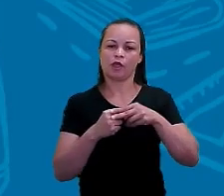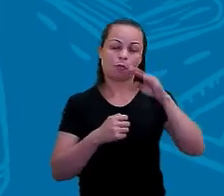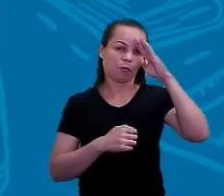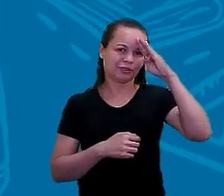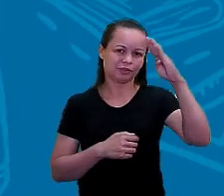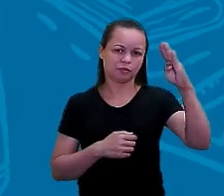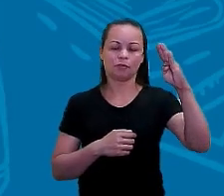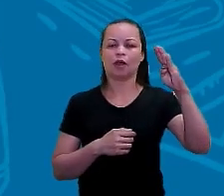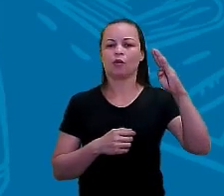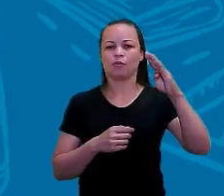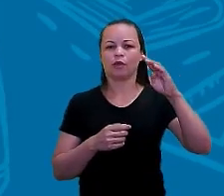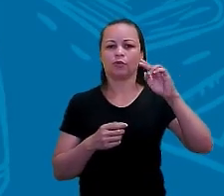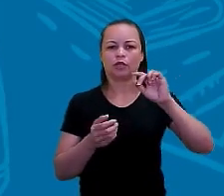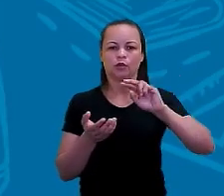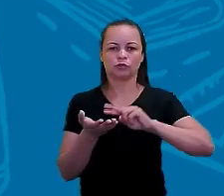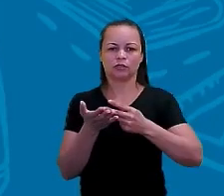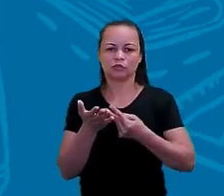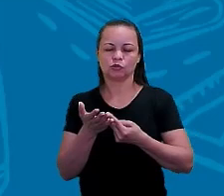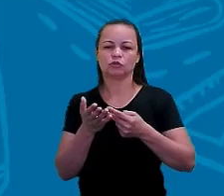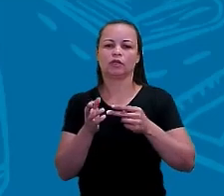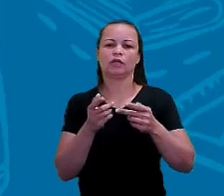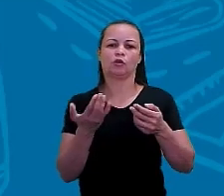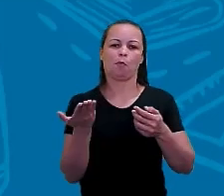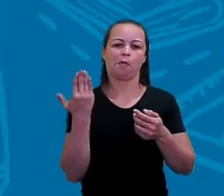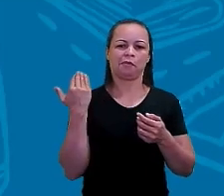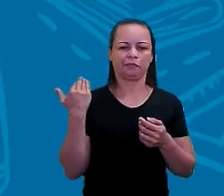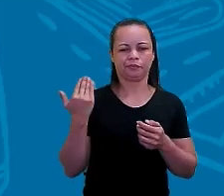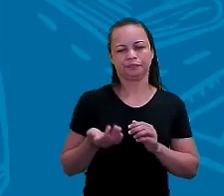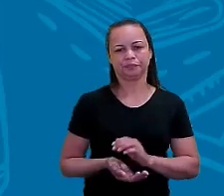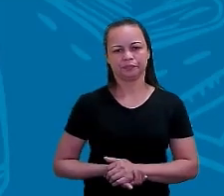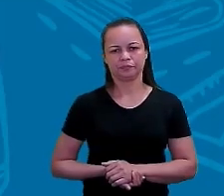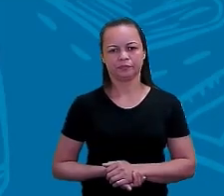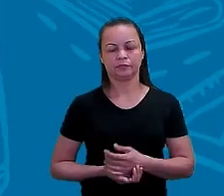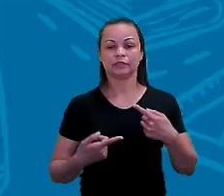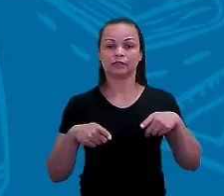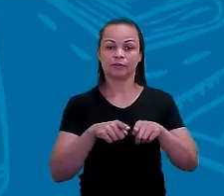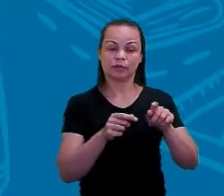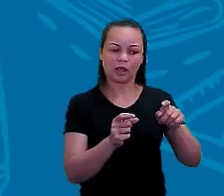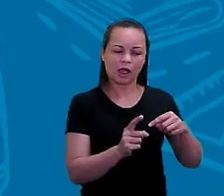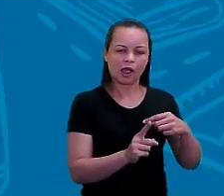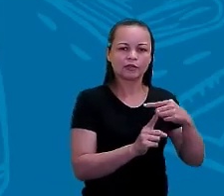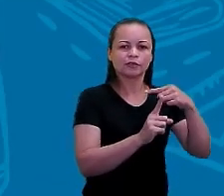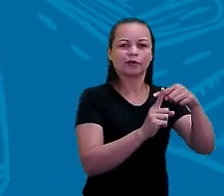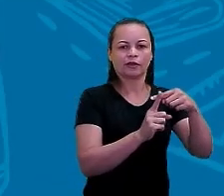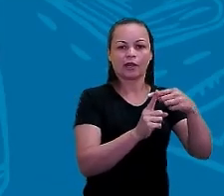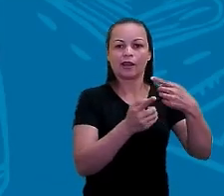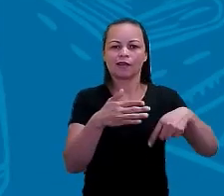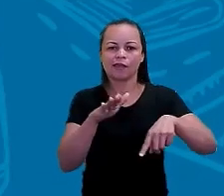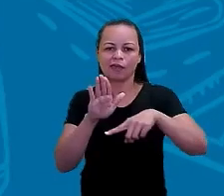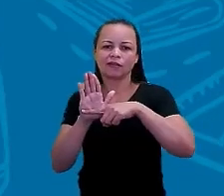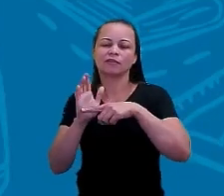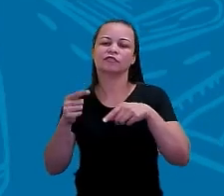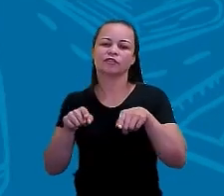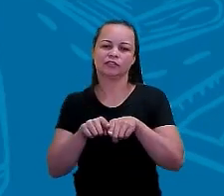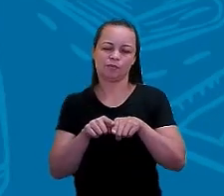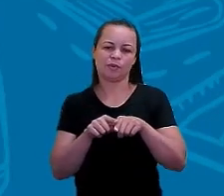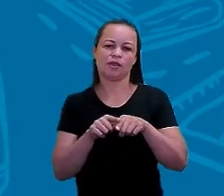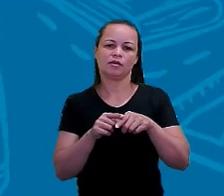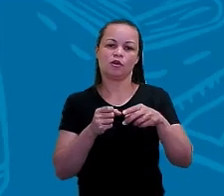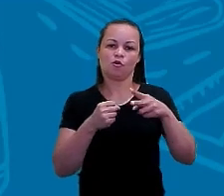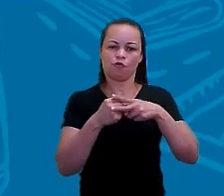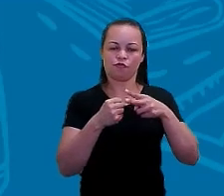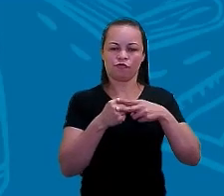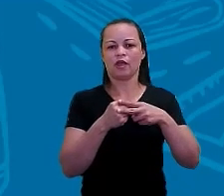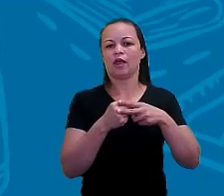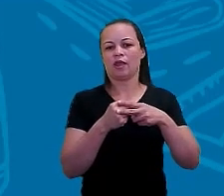no passado. Ok? E da mesma forma que é na negativa, a interrogativa também. O verbo sempre volta para a sua